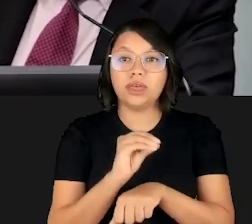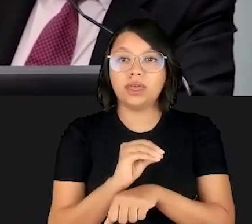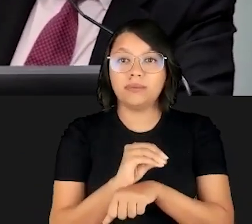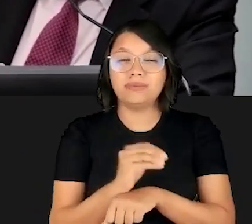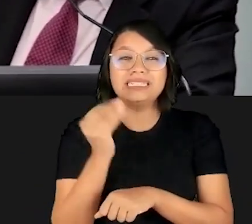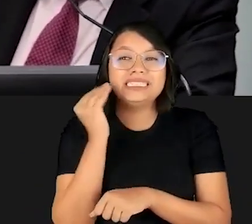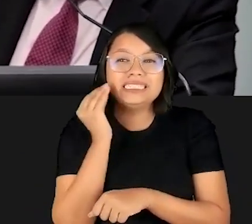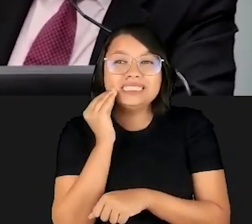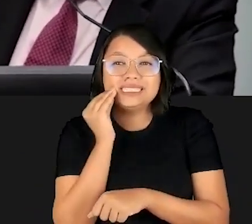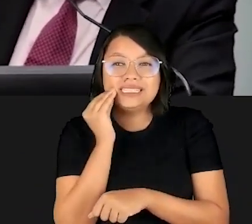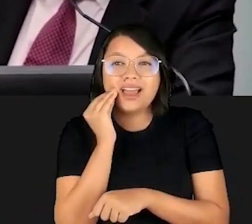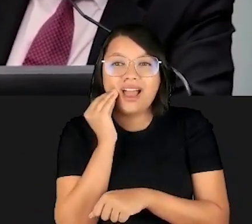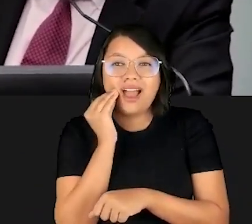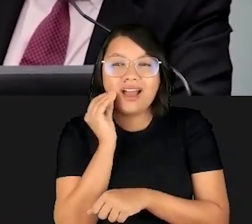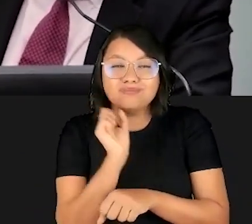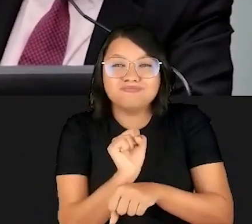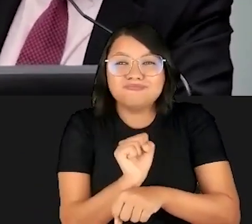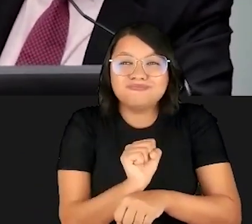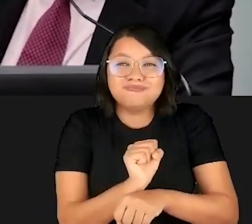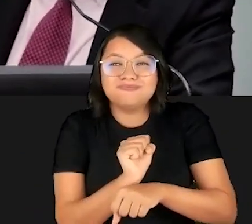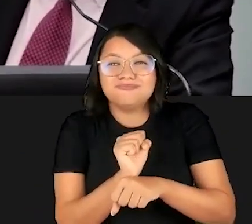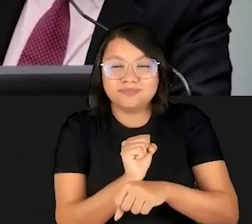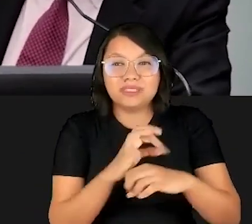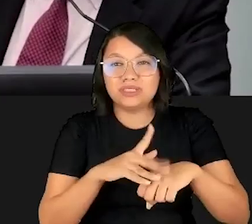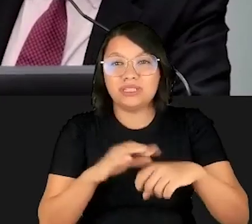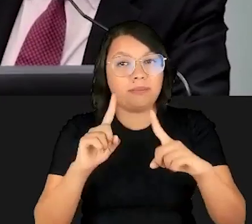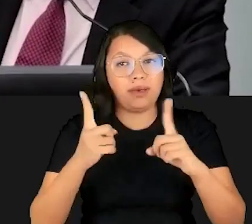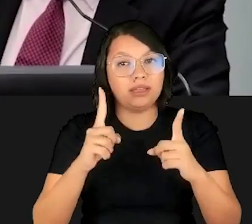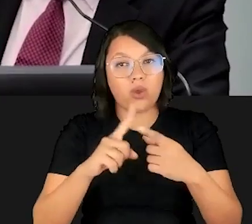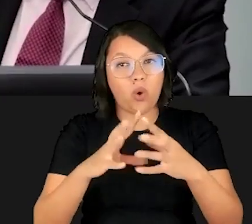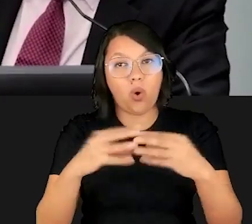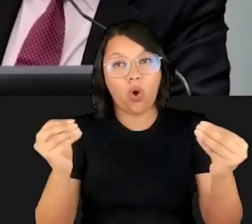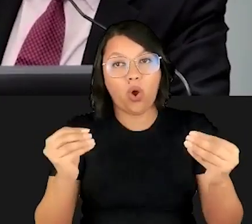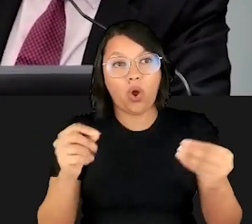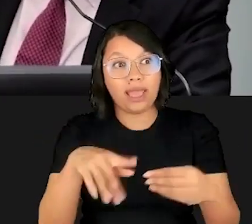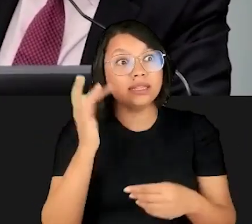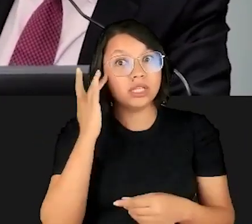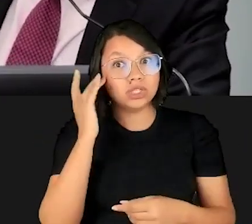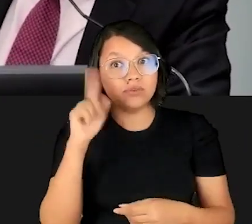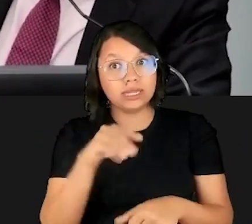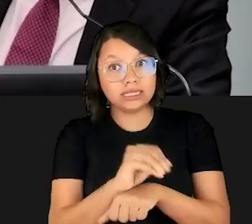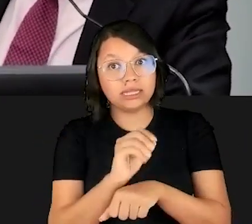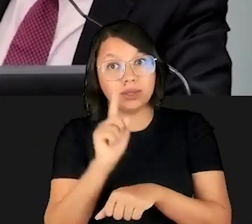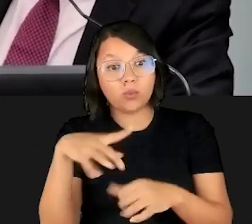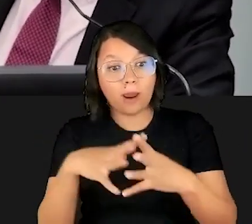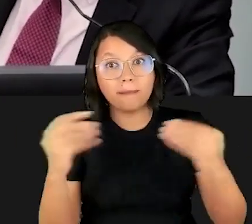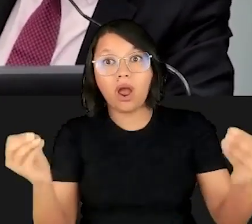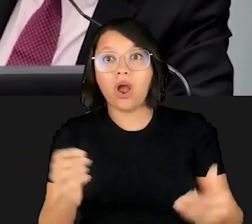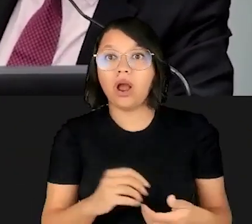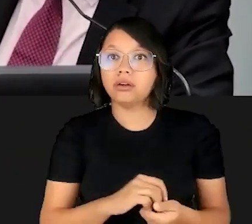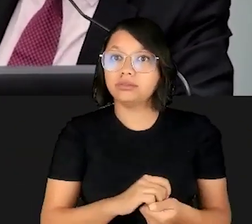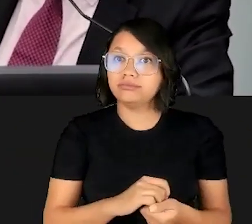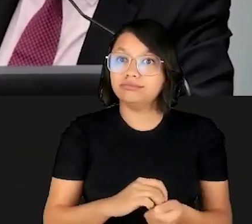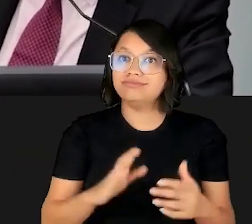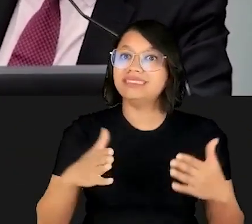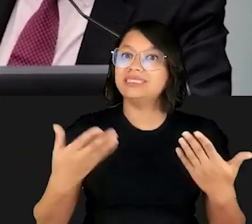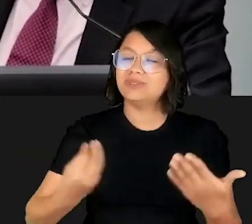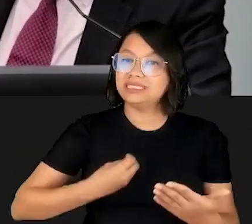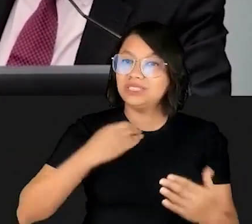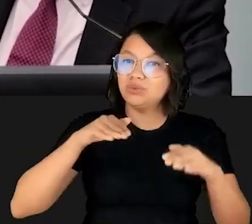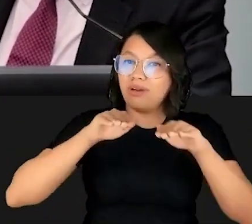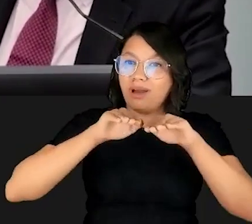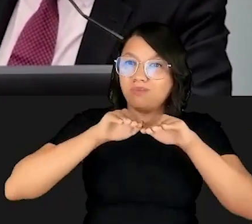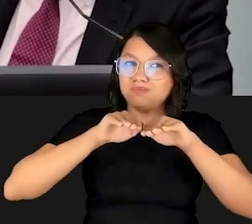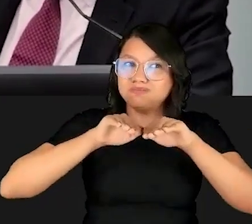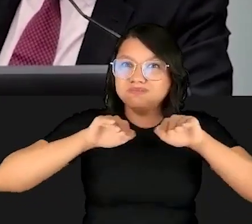tentar segurar a doença, mas não curá-la, achavam que o tratamento era curativo. Então, existe uma dissintonia muito grande,